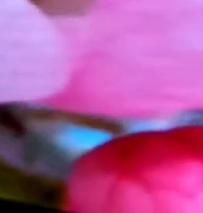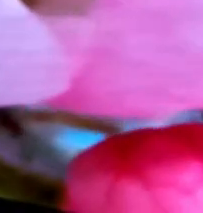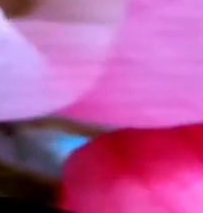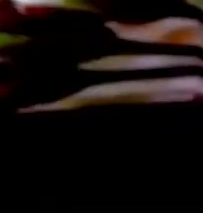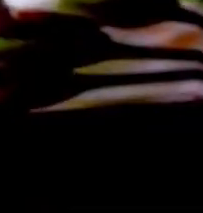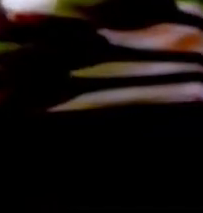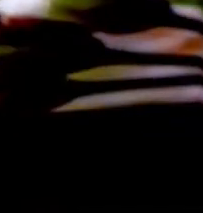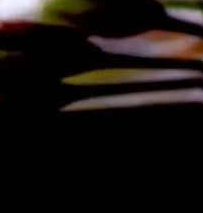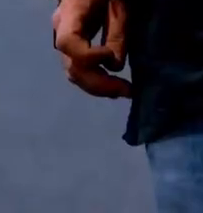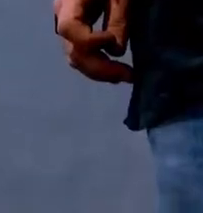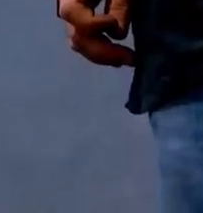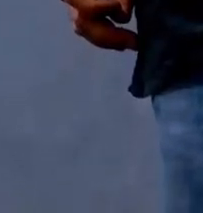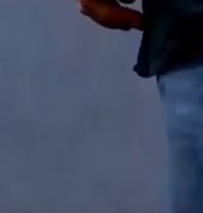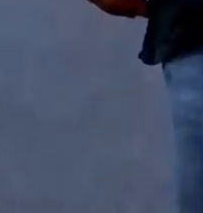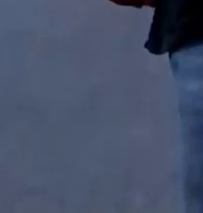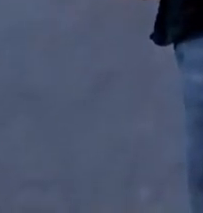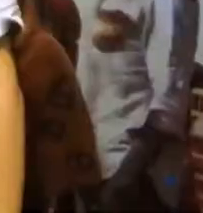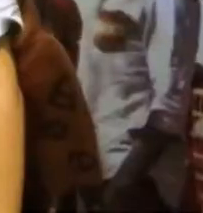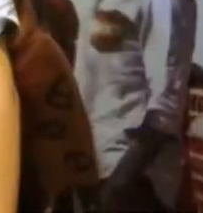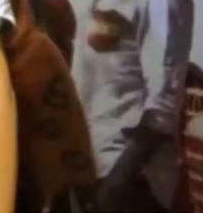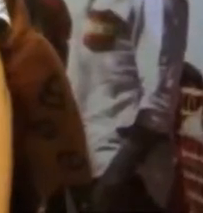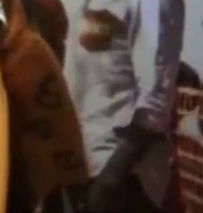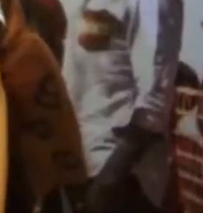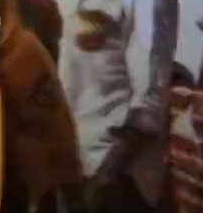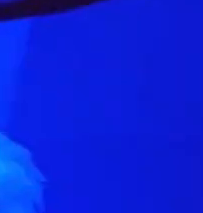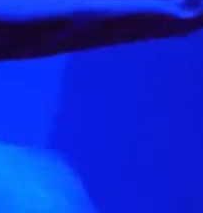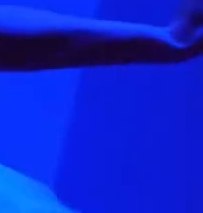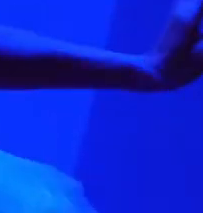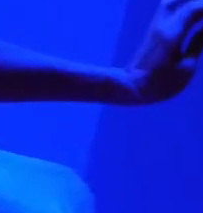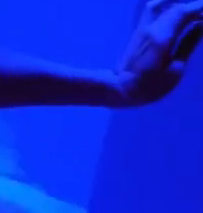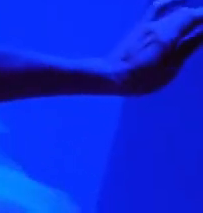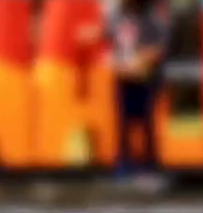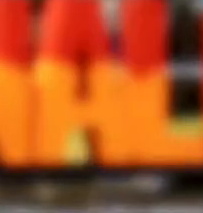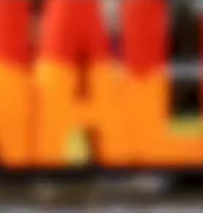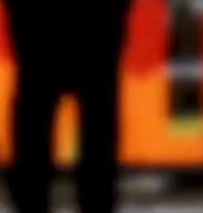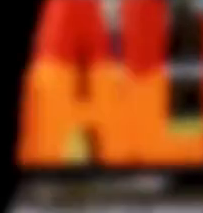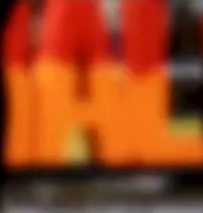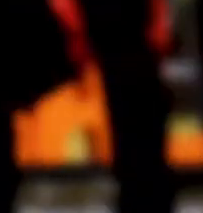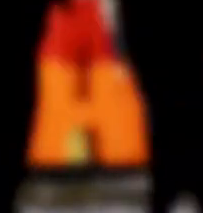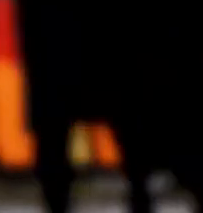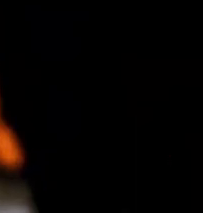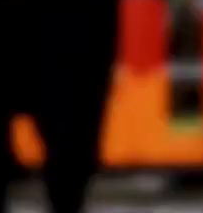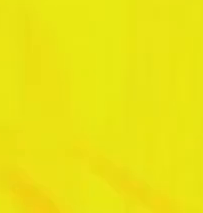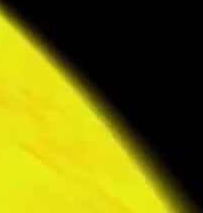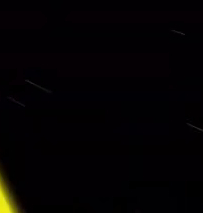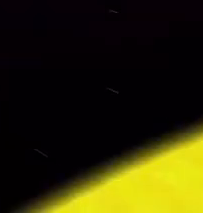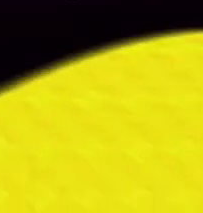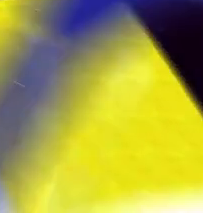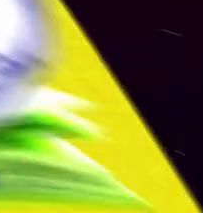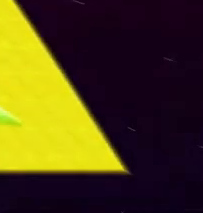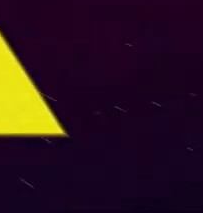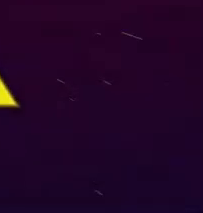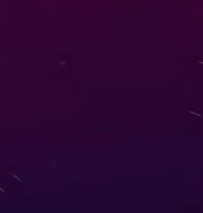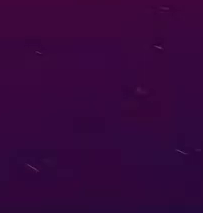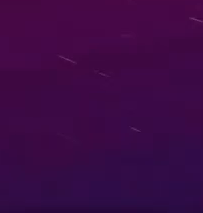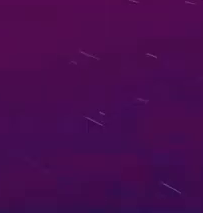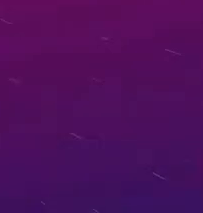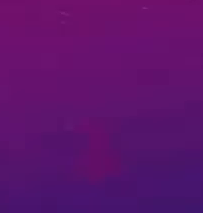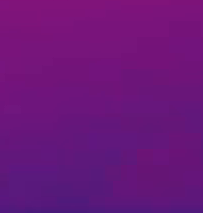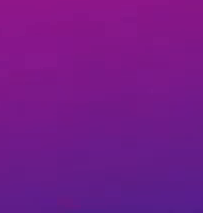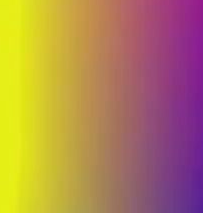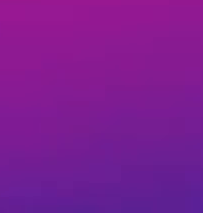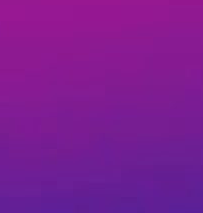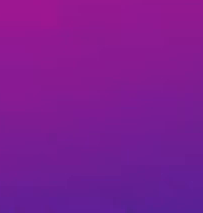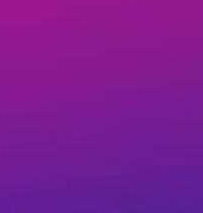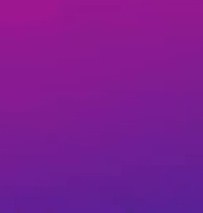a edição especial de 40 anos da Bienal viu ir avançar Suas Emoções Bienal do Livro